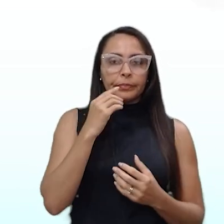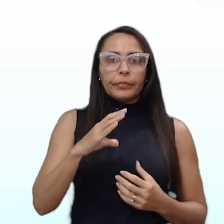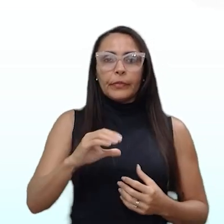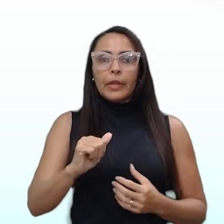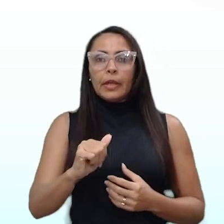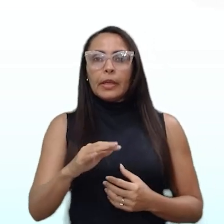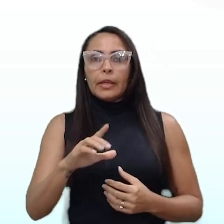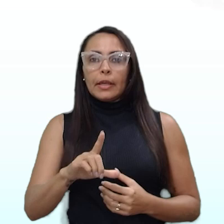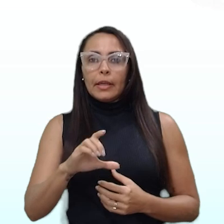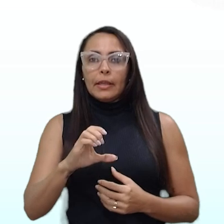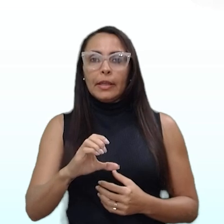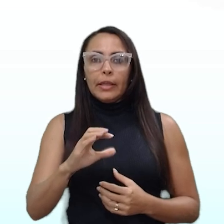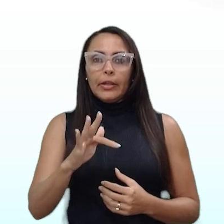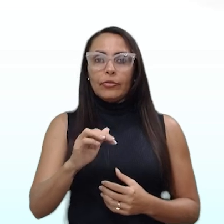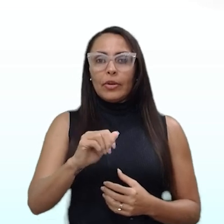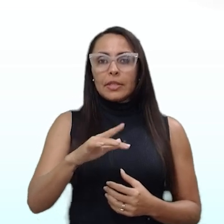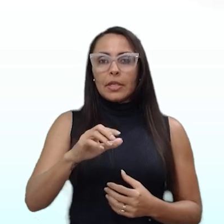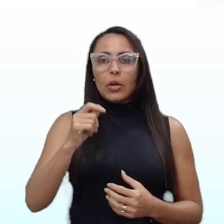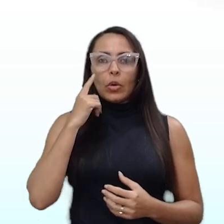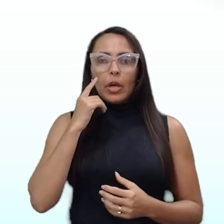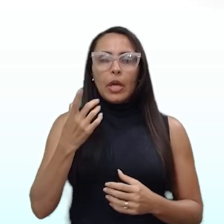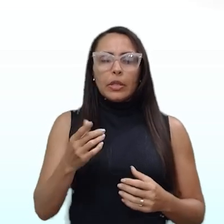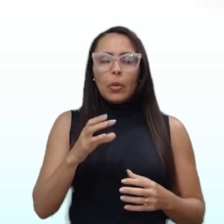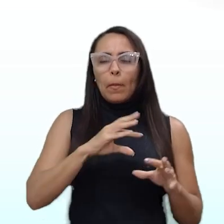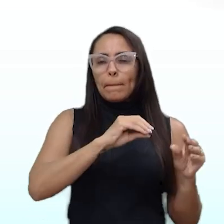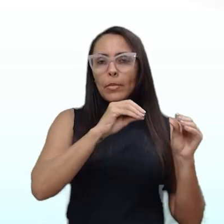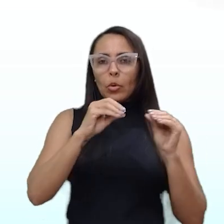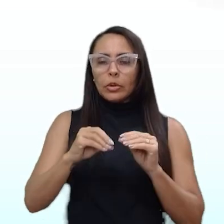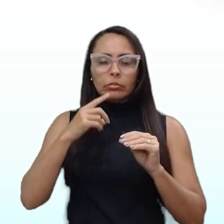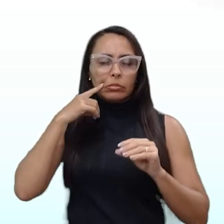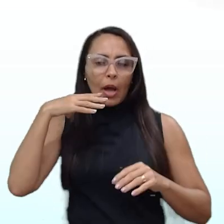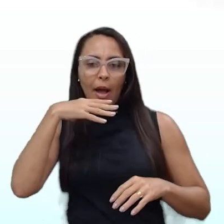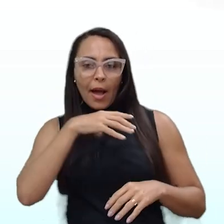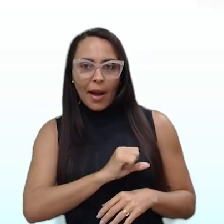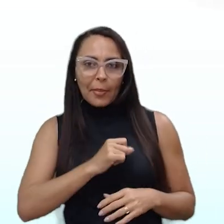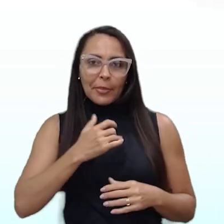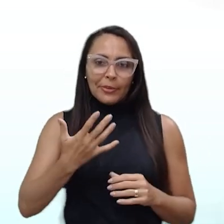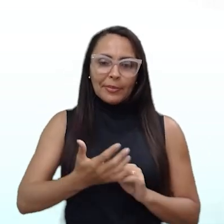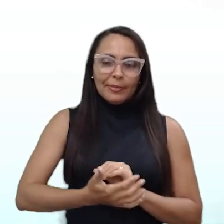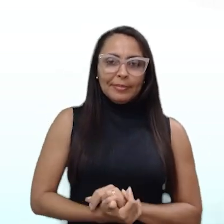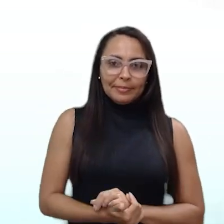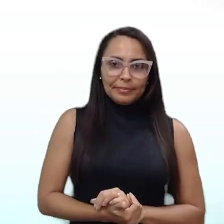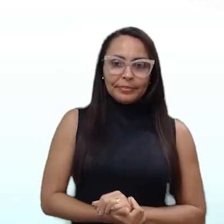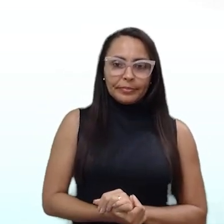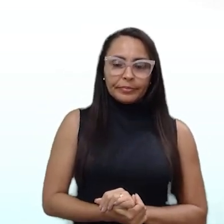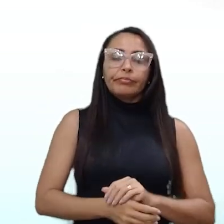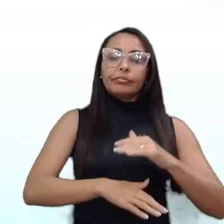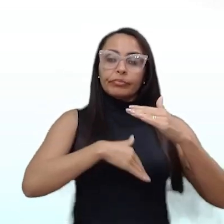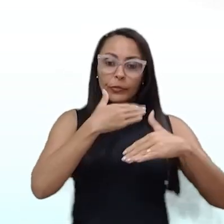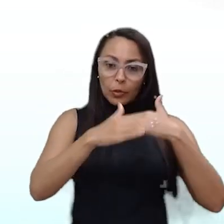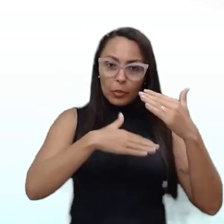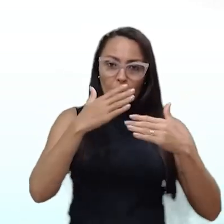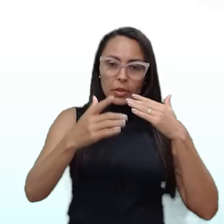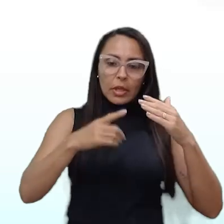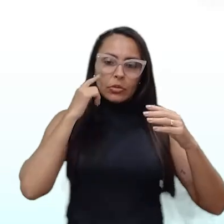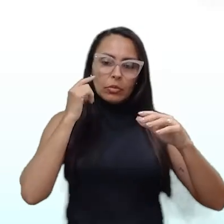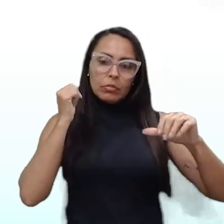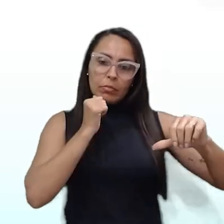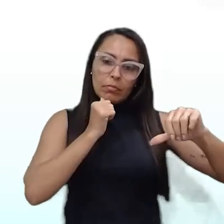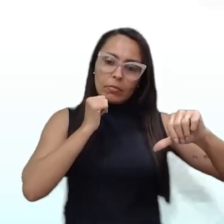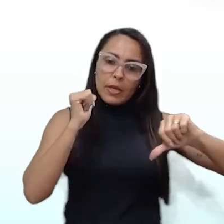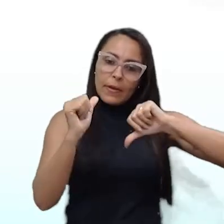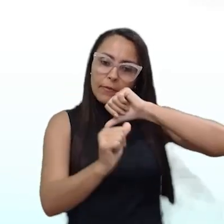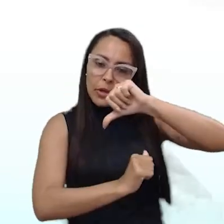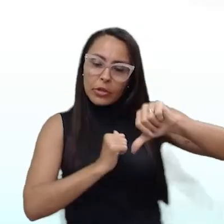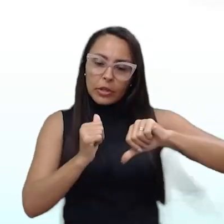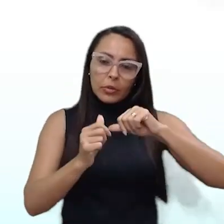você tem essa água esfriando, mudando de fase muito rápido, de forma muito brusca. No processo invertido, do vapor para